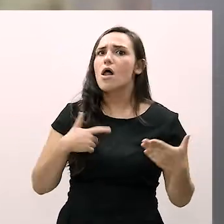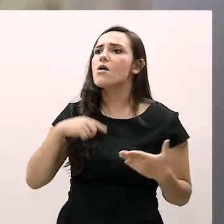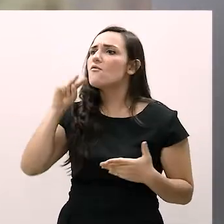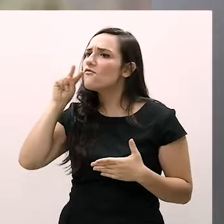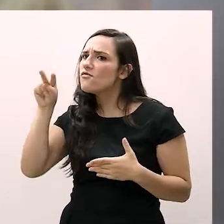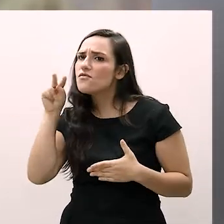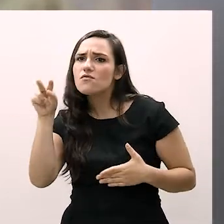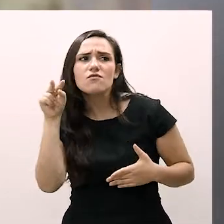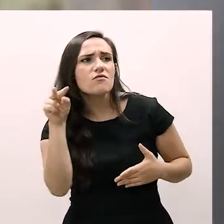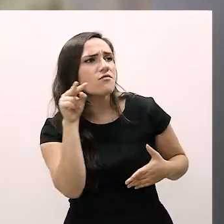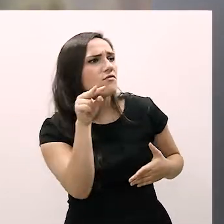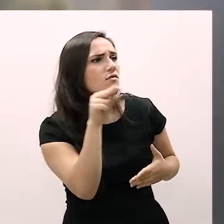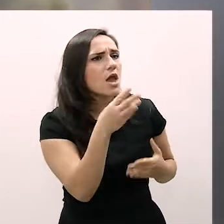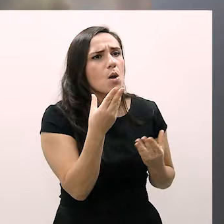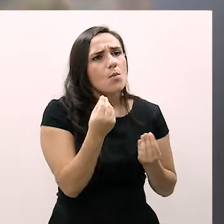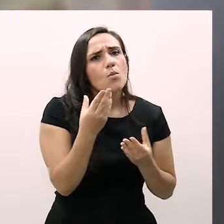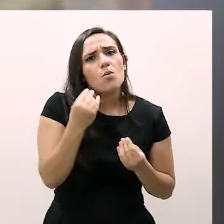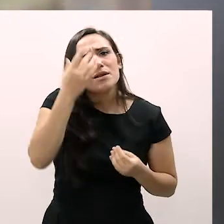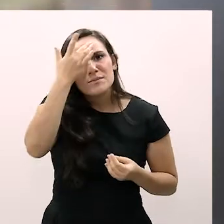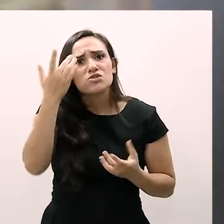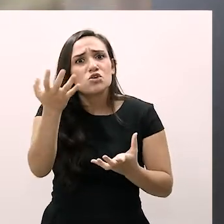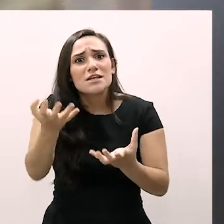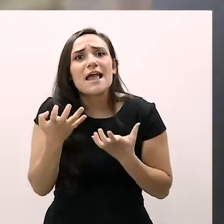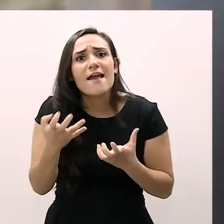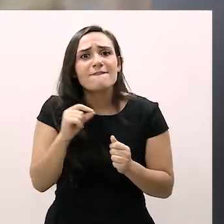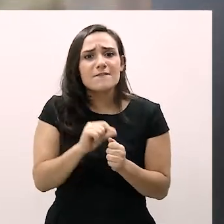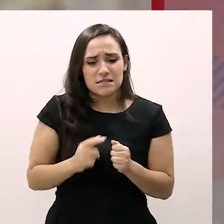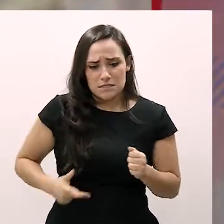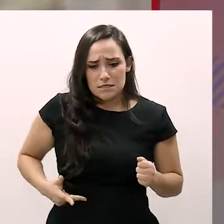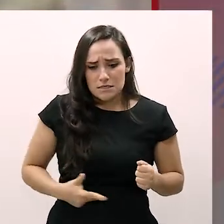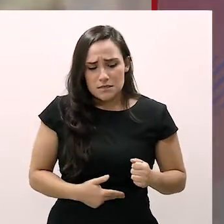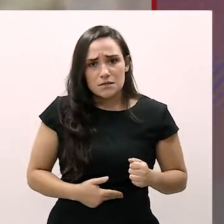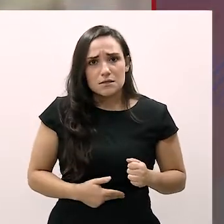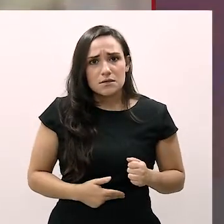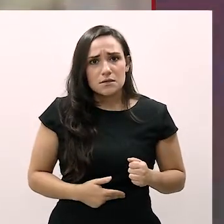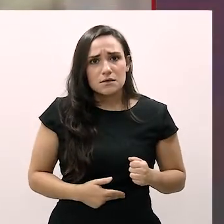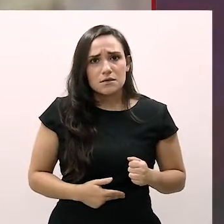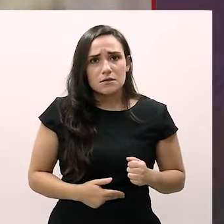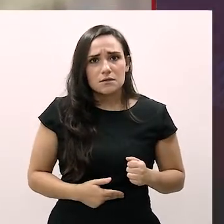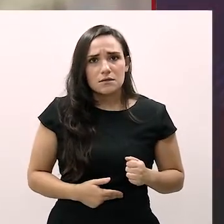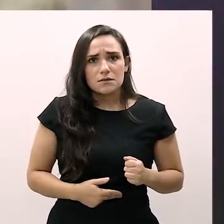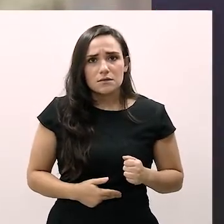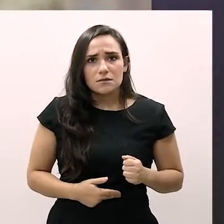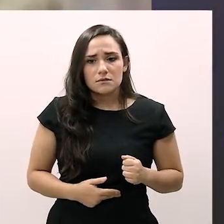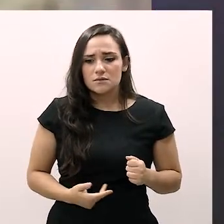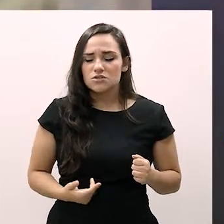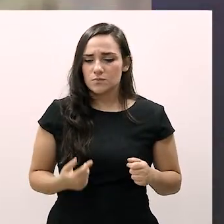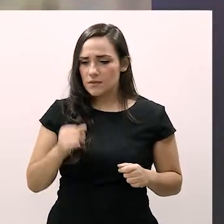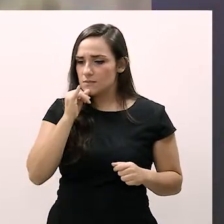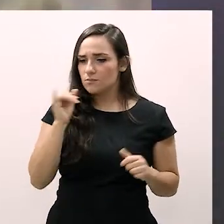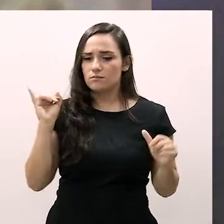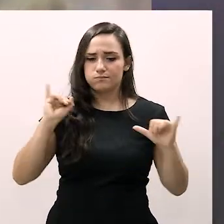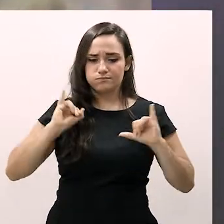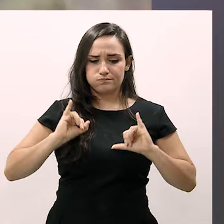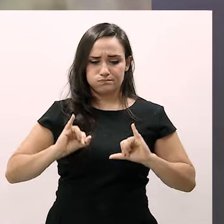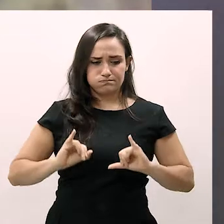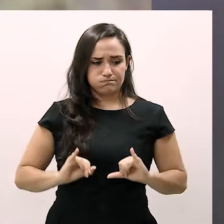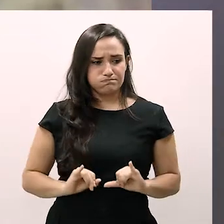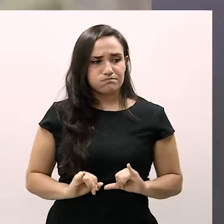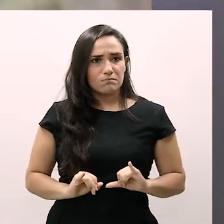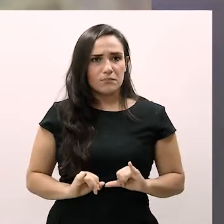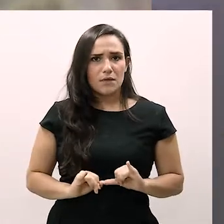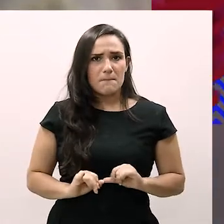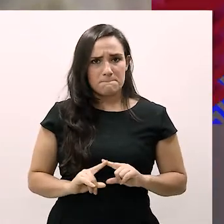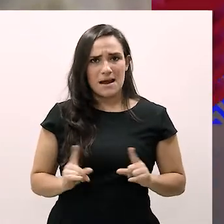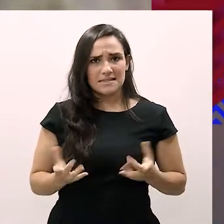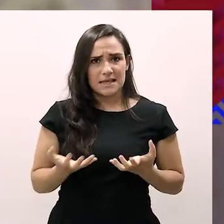na redução de estômago, engordando além da conta e correndo risco de vida, inclusive, por